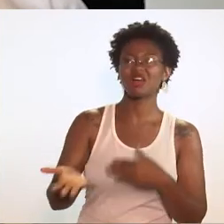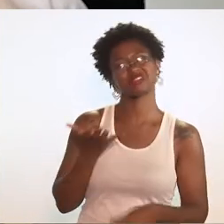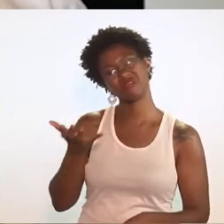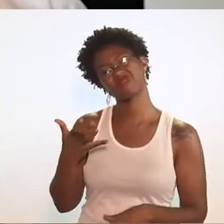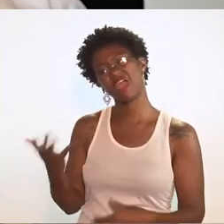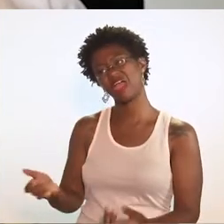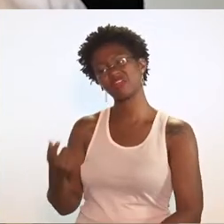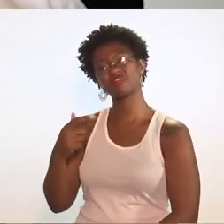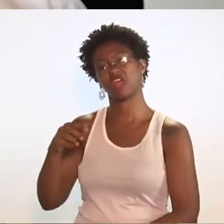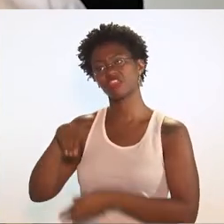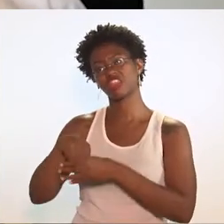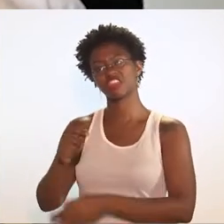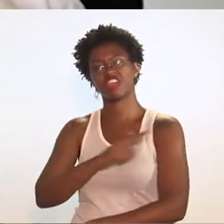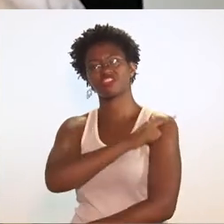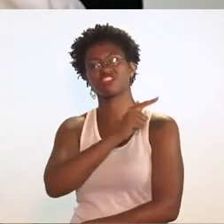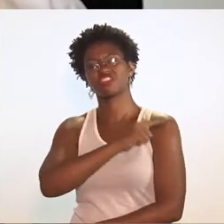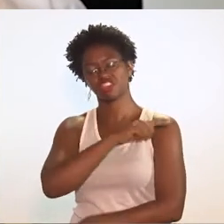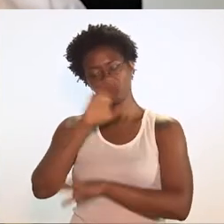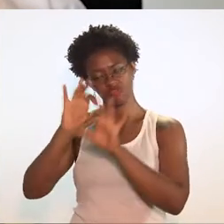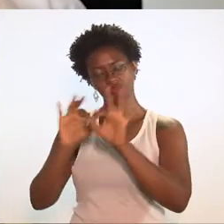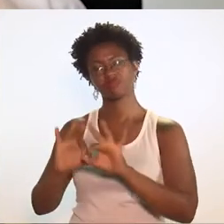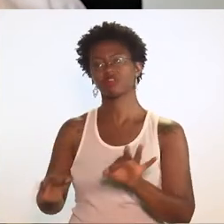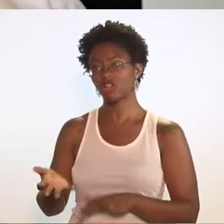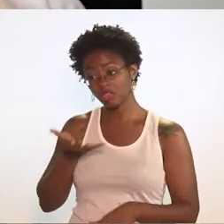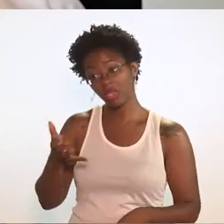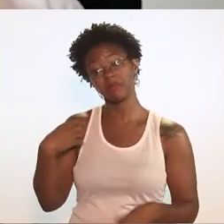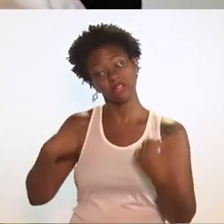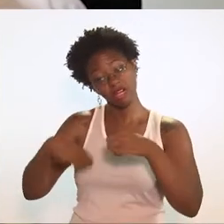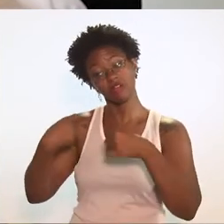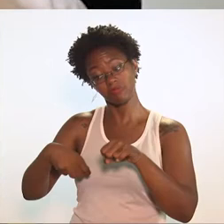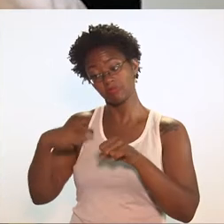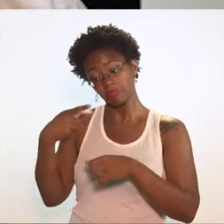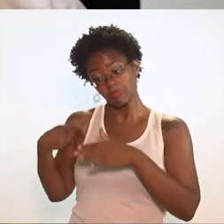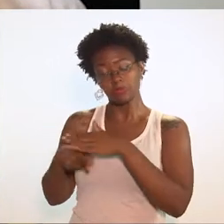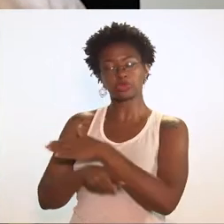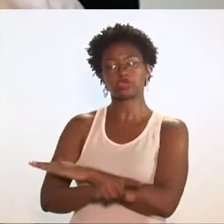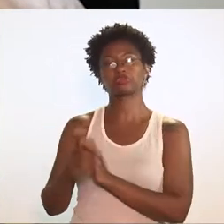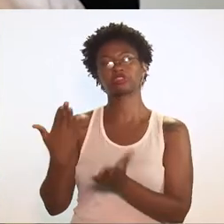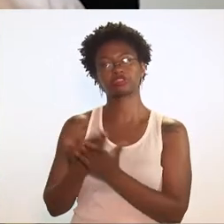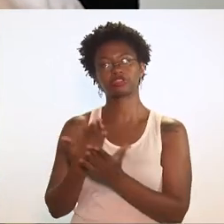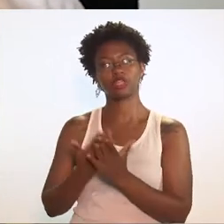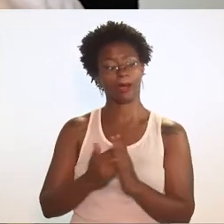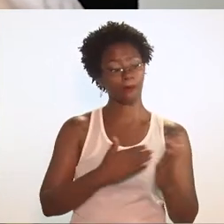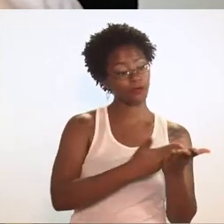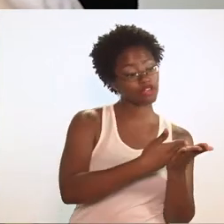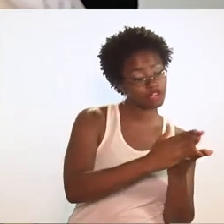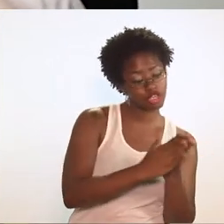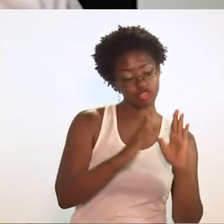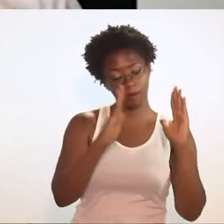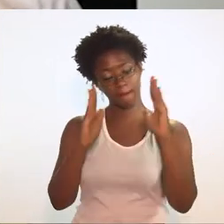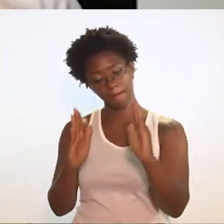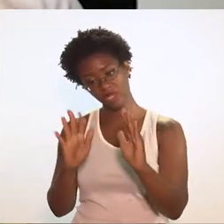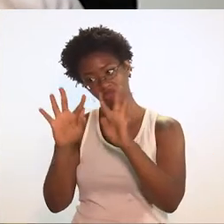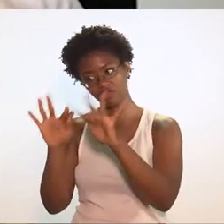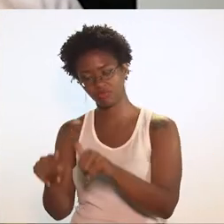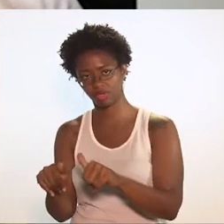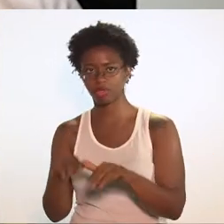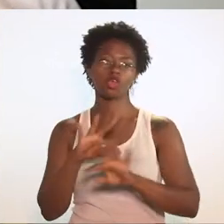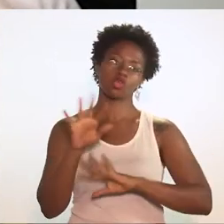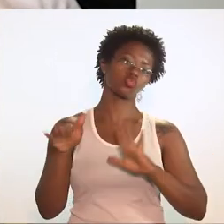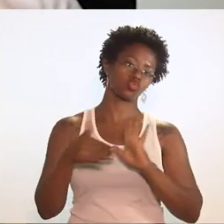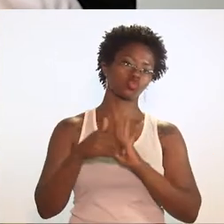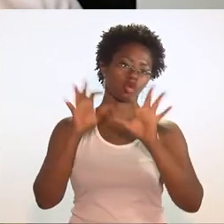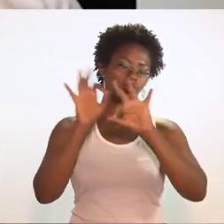os processos da gestão e de gerenciamento de um projeto, ou seja, o início, o meio e o fim, porque